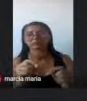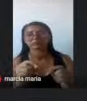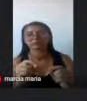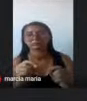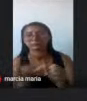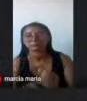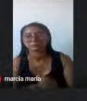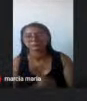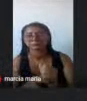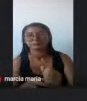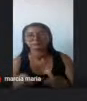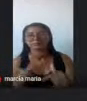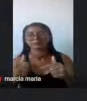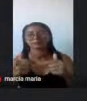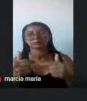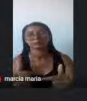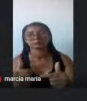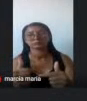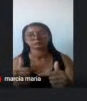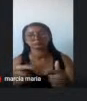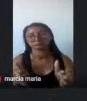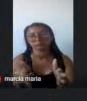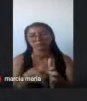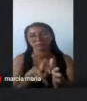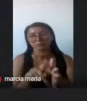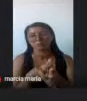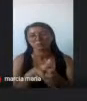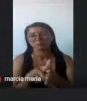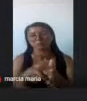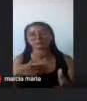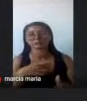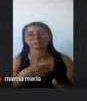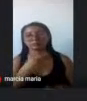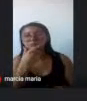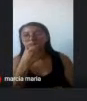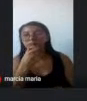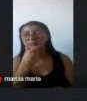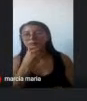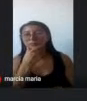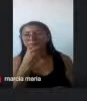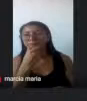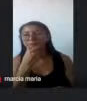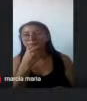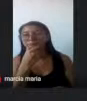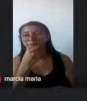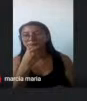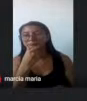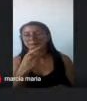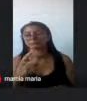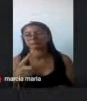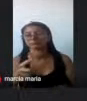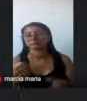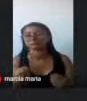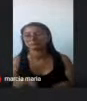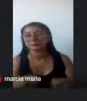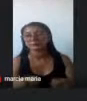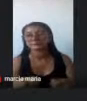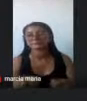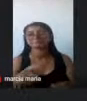homem. Se ele não está existindo, devemos criar estratégias